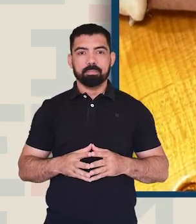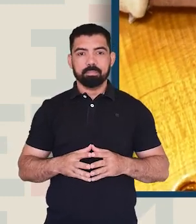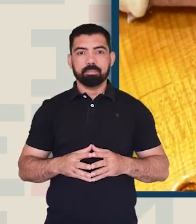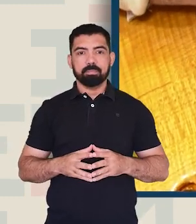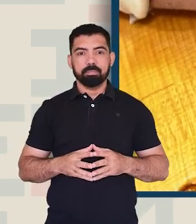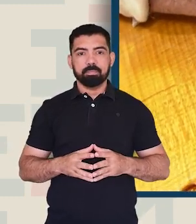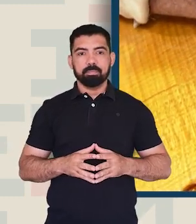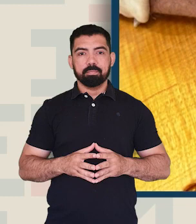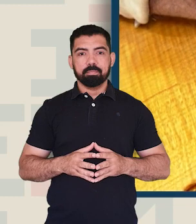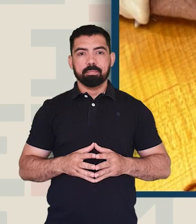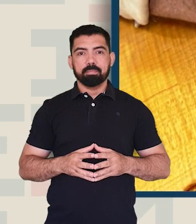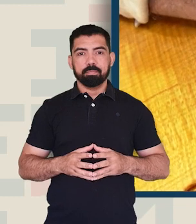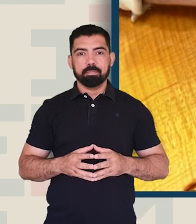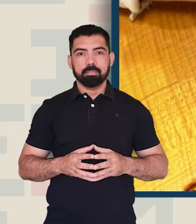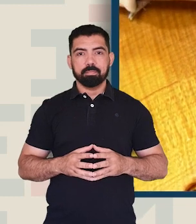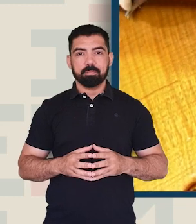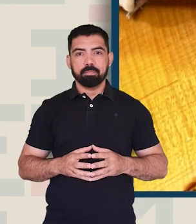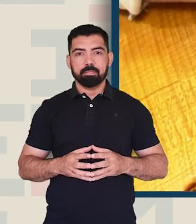Ou então...